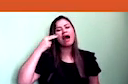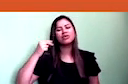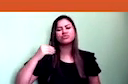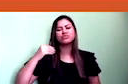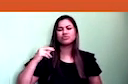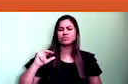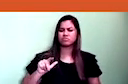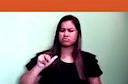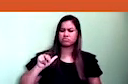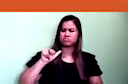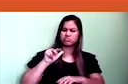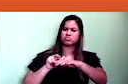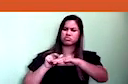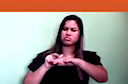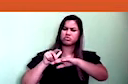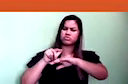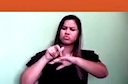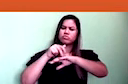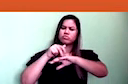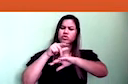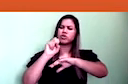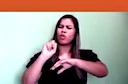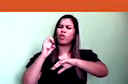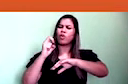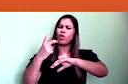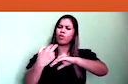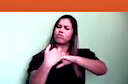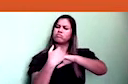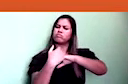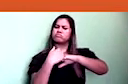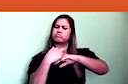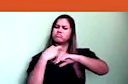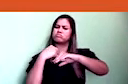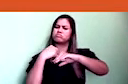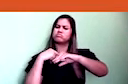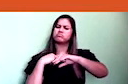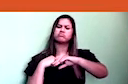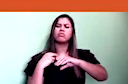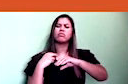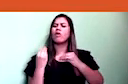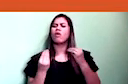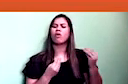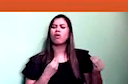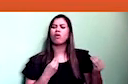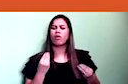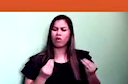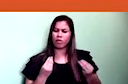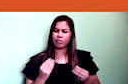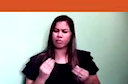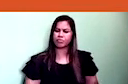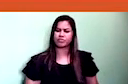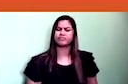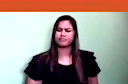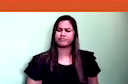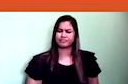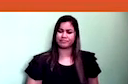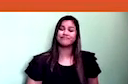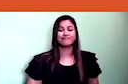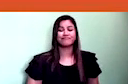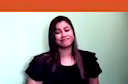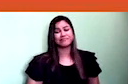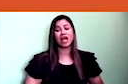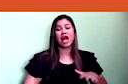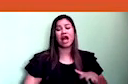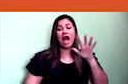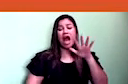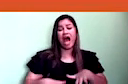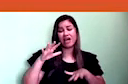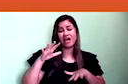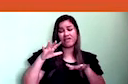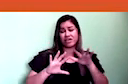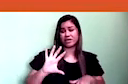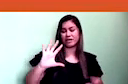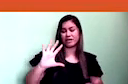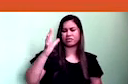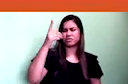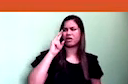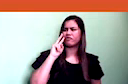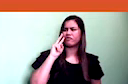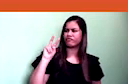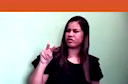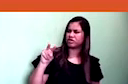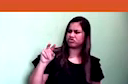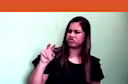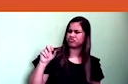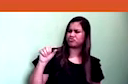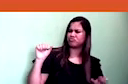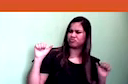nos preocupar com isso, como estou vendo, né? Às vezes um fato que aparentemente é ruim, ele pode ser transformador,